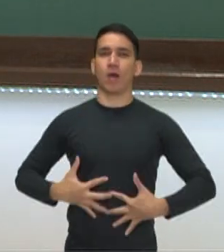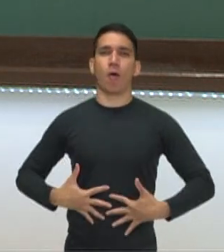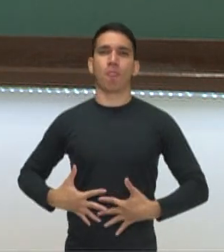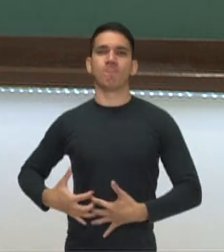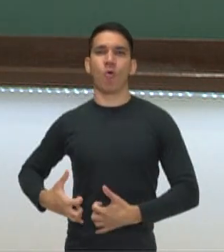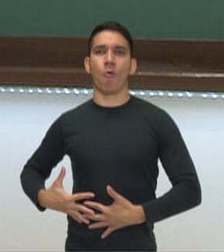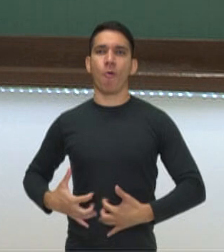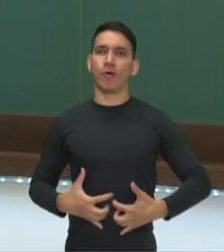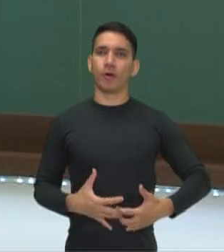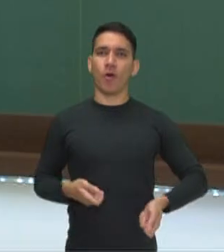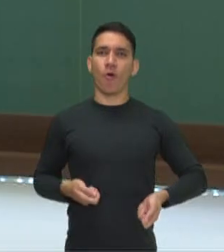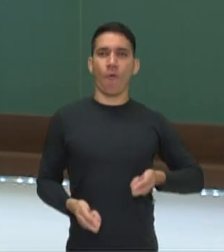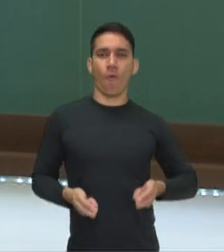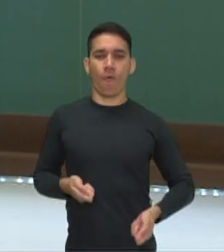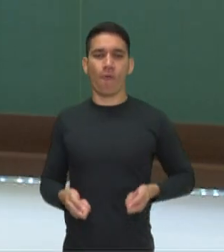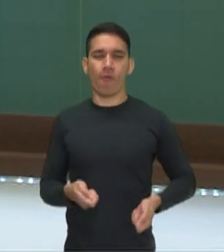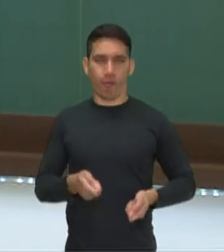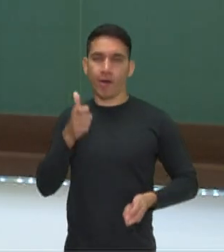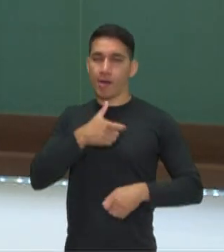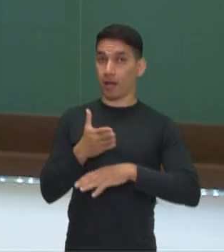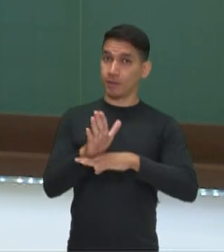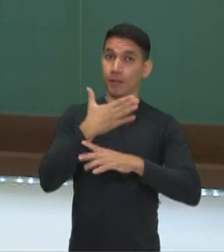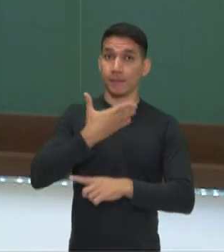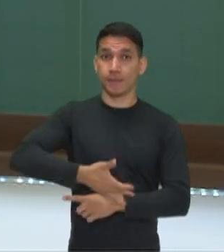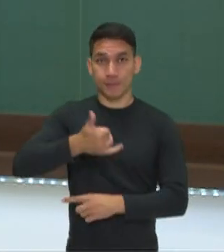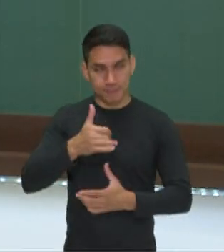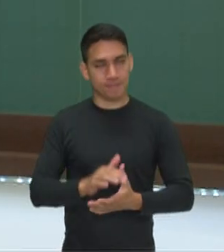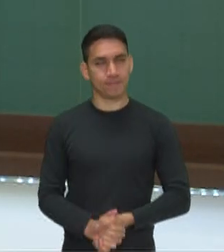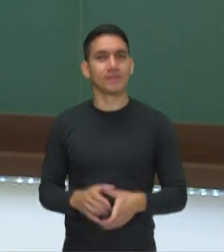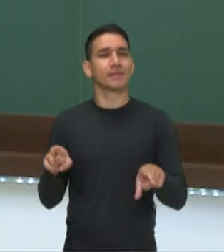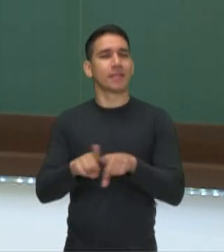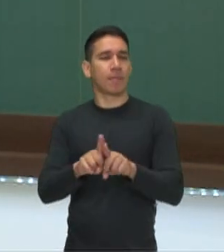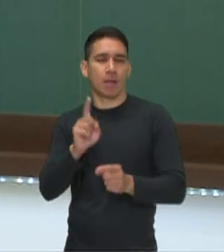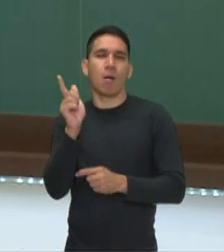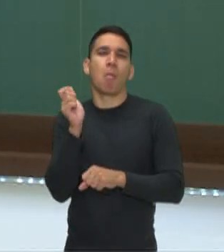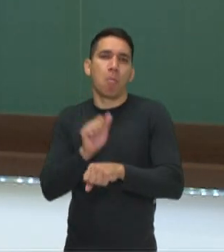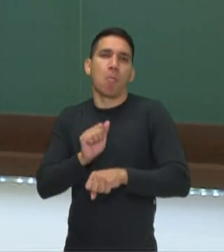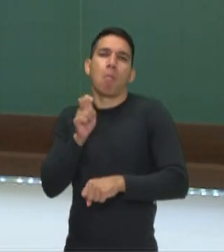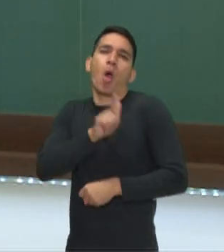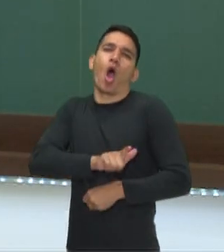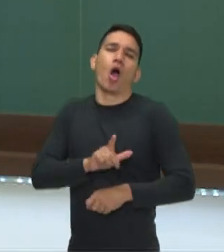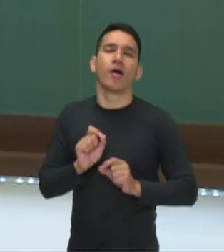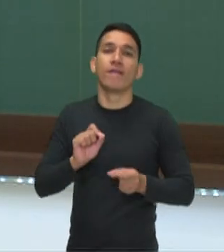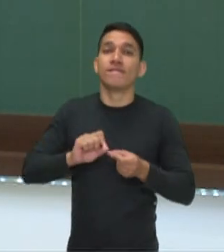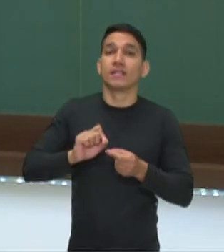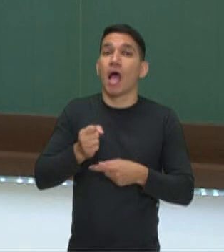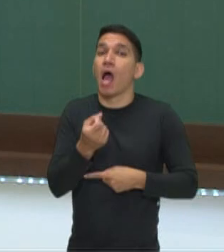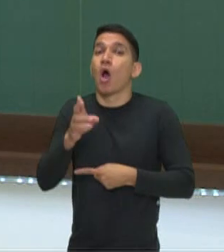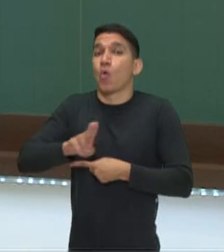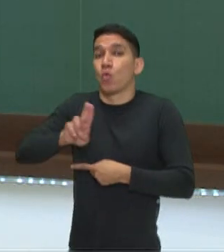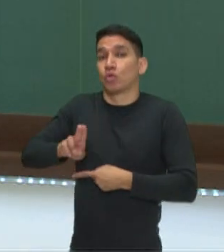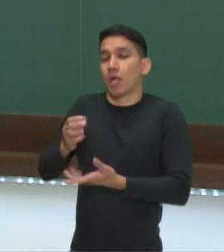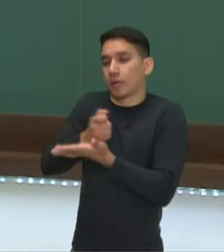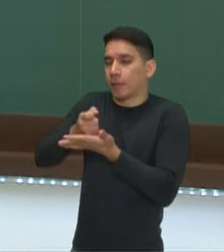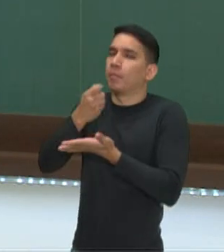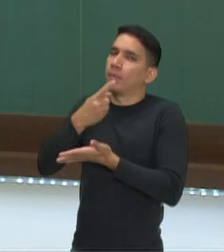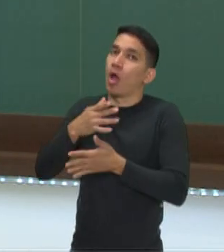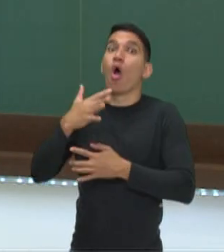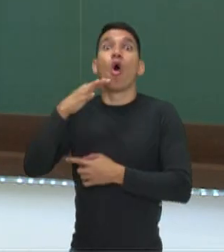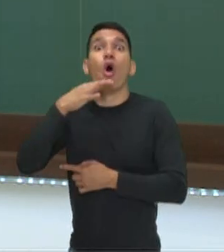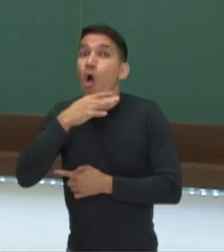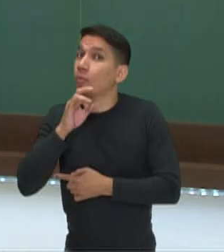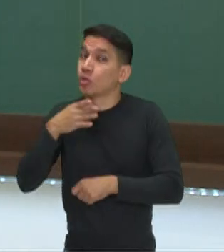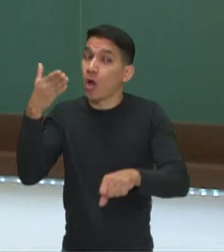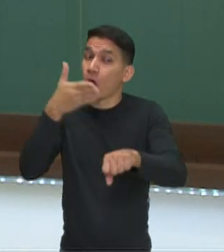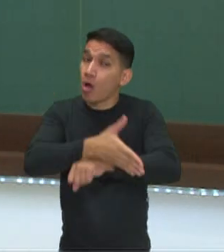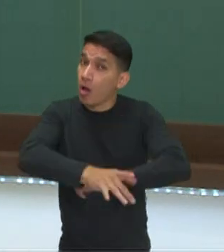tá? Isso vai ajudar bastante. Além disso, podem ser utilizados alguns medicamentos, claro que só